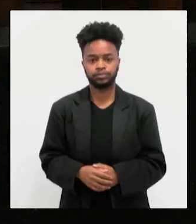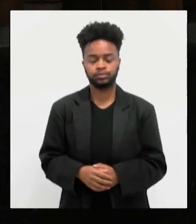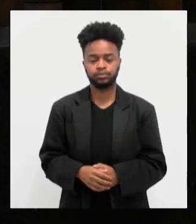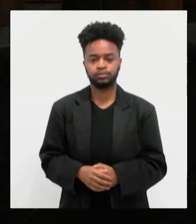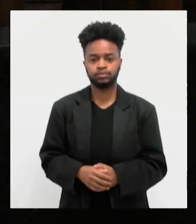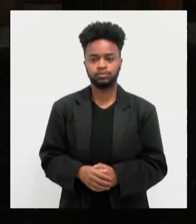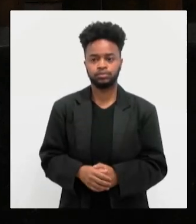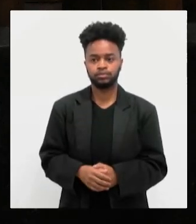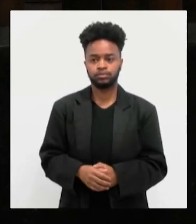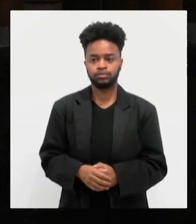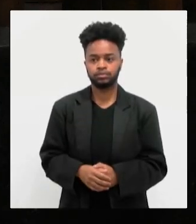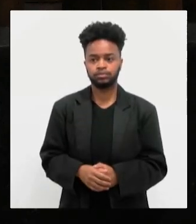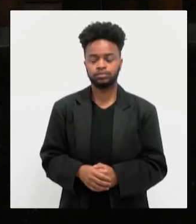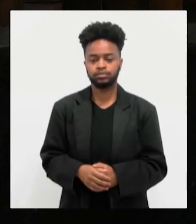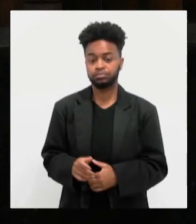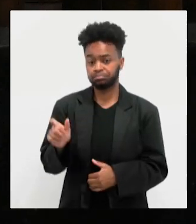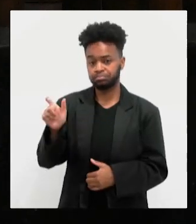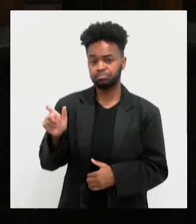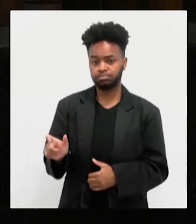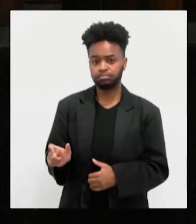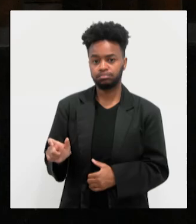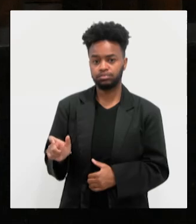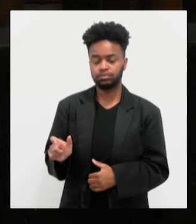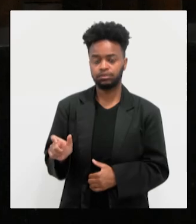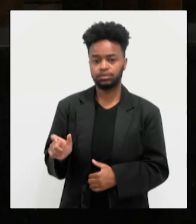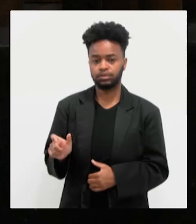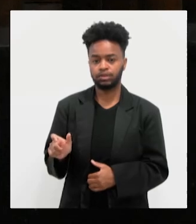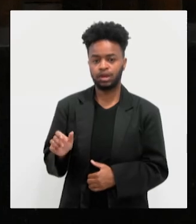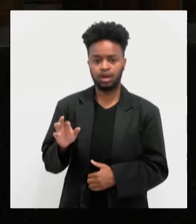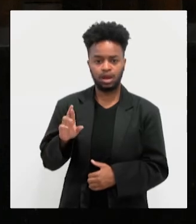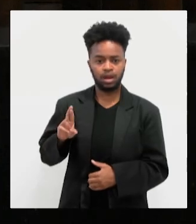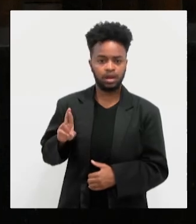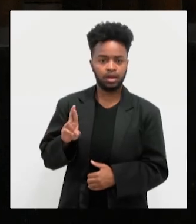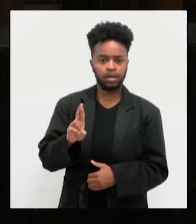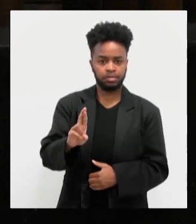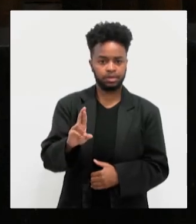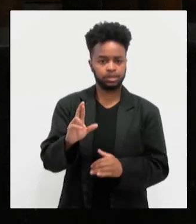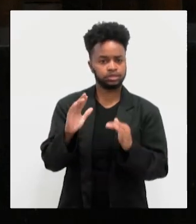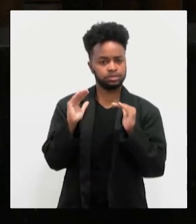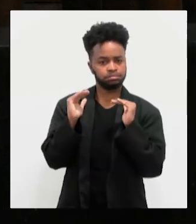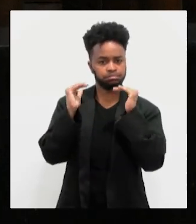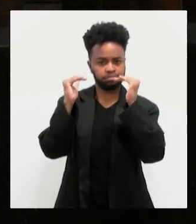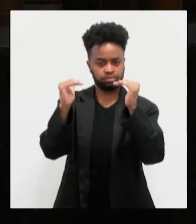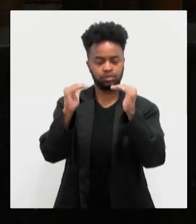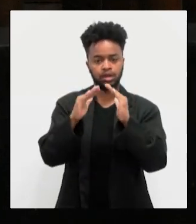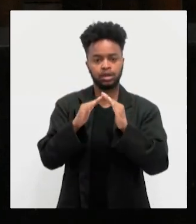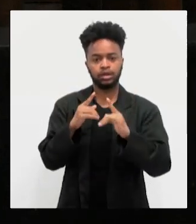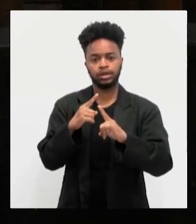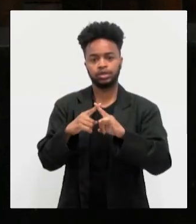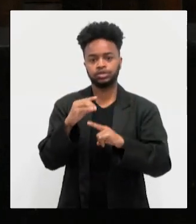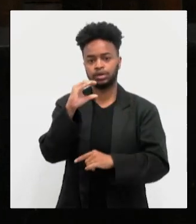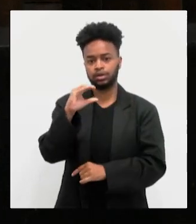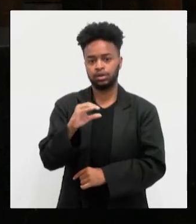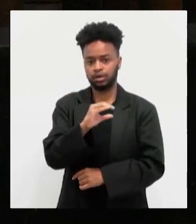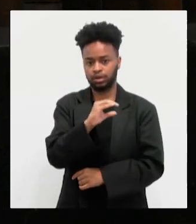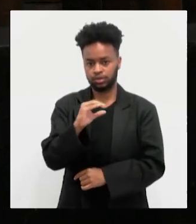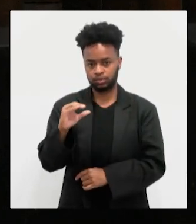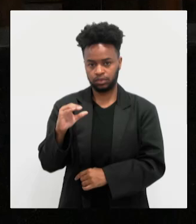Ele foi um dos grandes representantes da Igreja